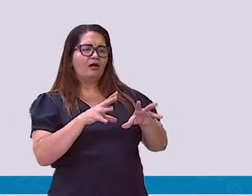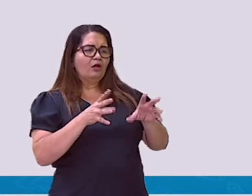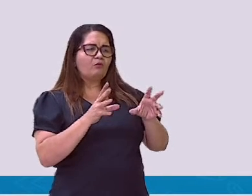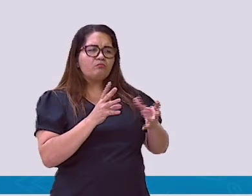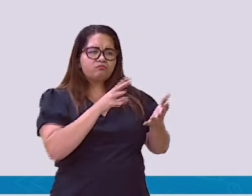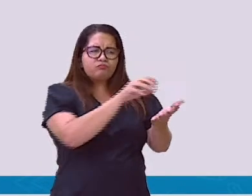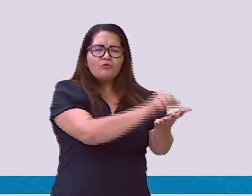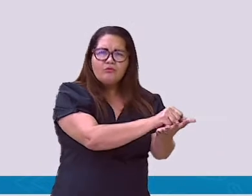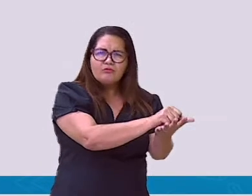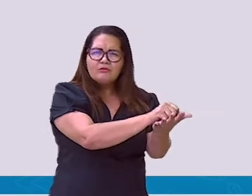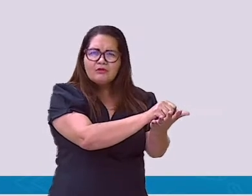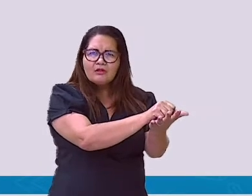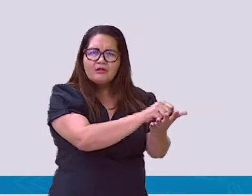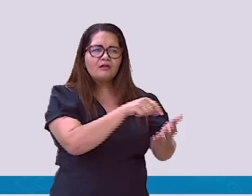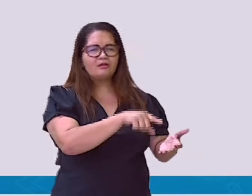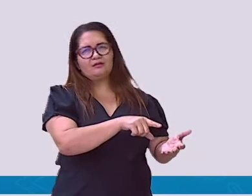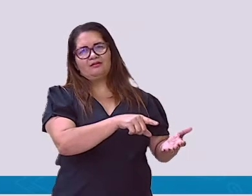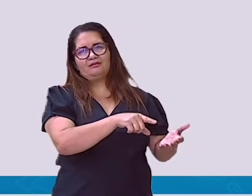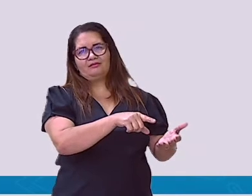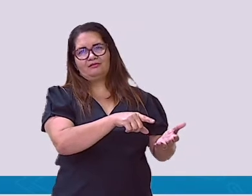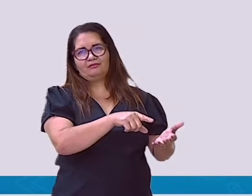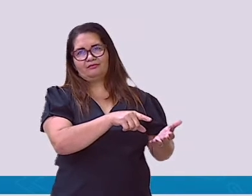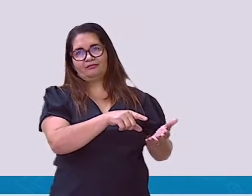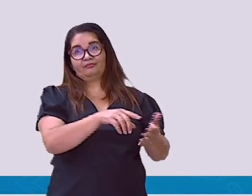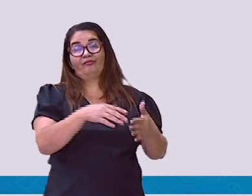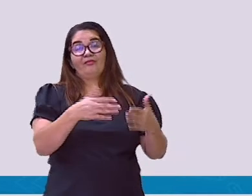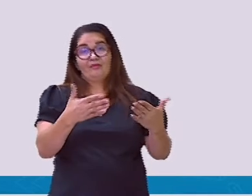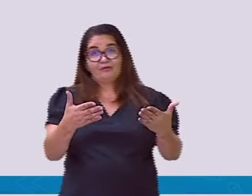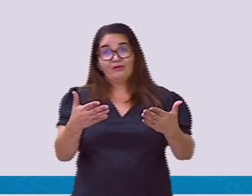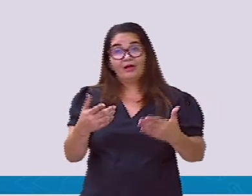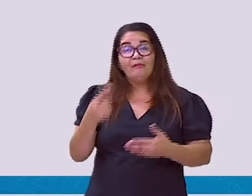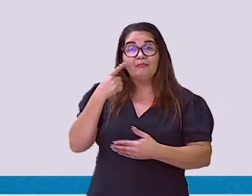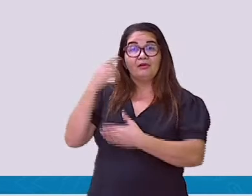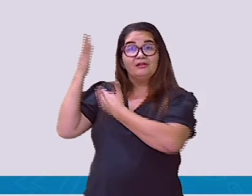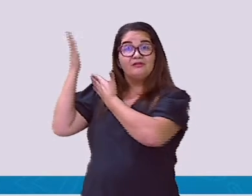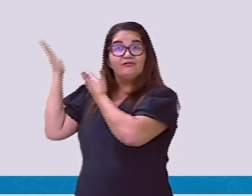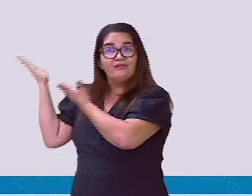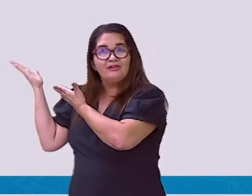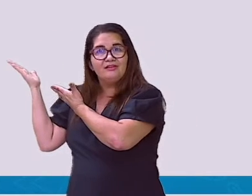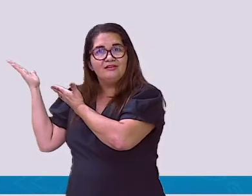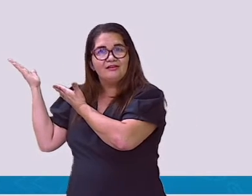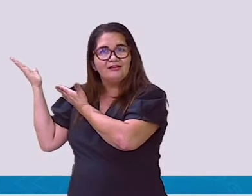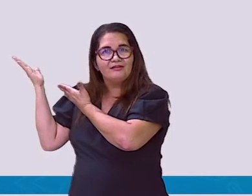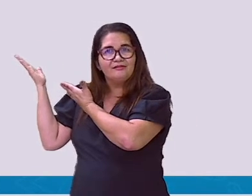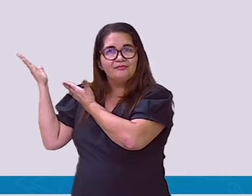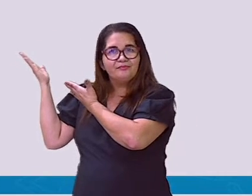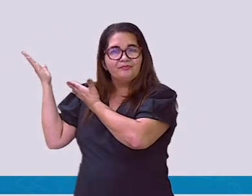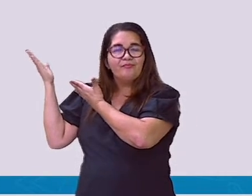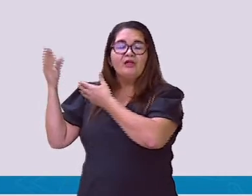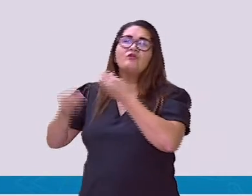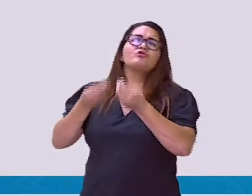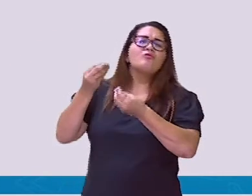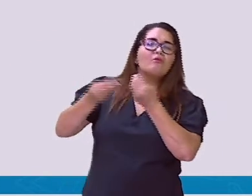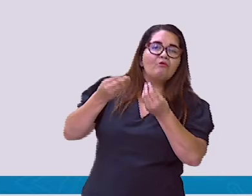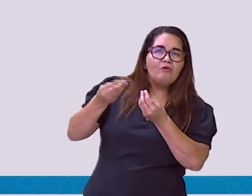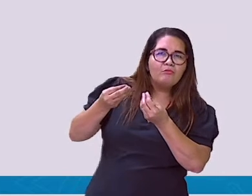Agora, aqui era totalmente desconhecido. Era mais difícil essa